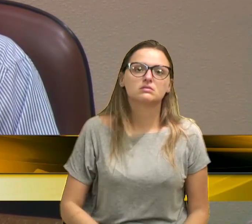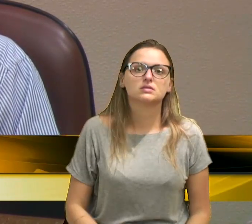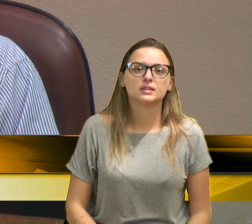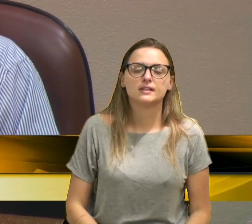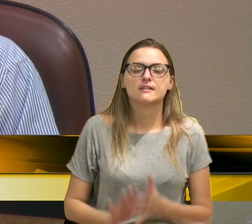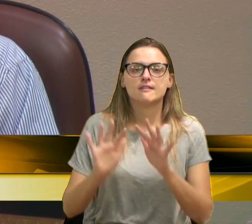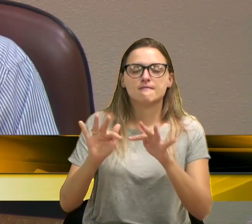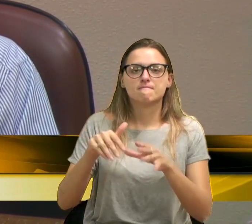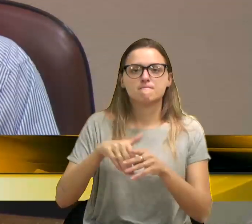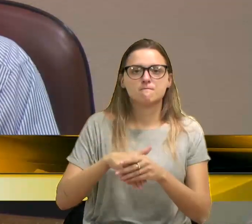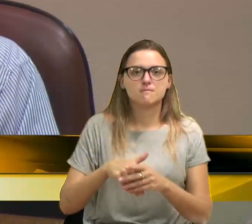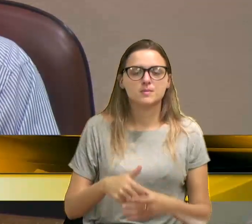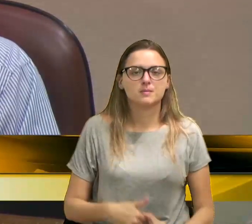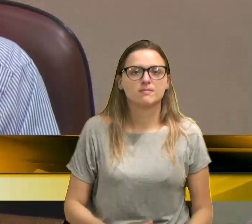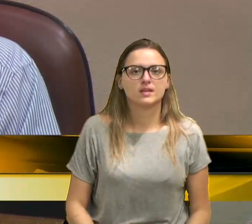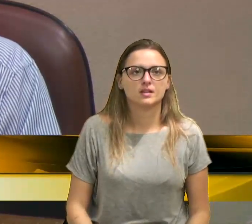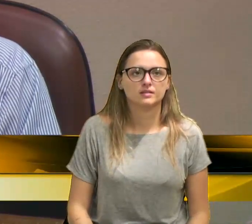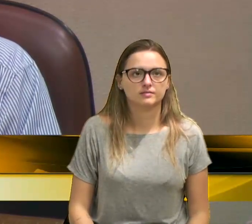Encerrada a votação.